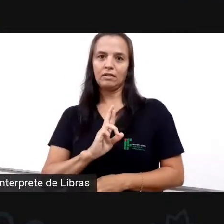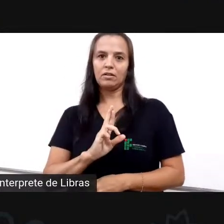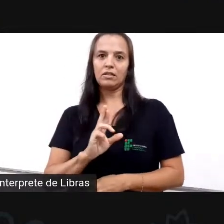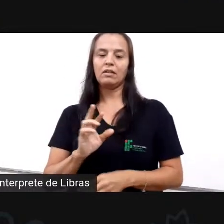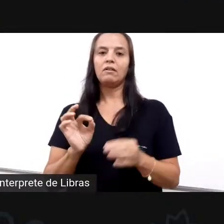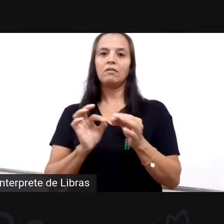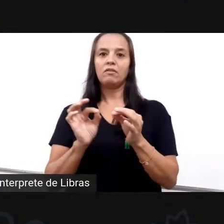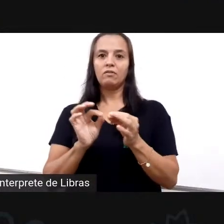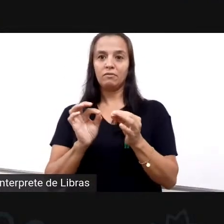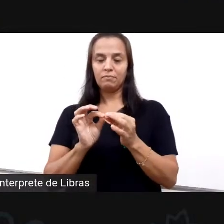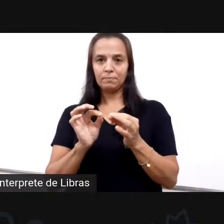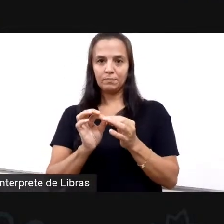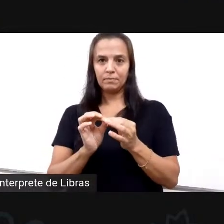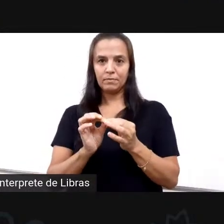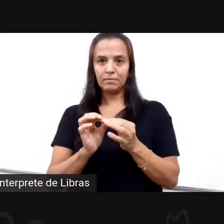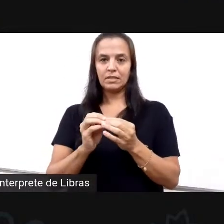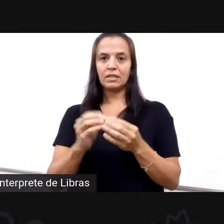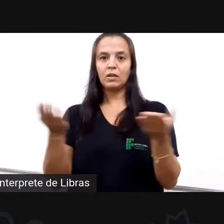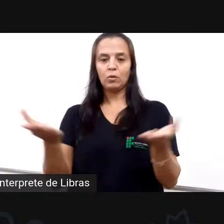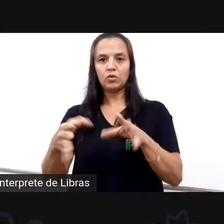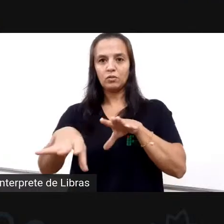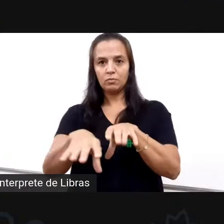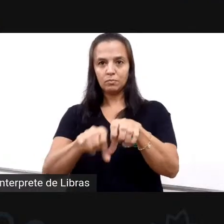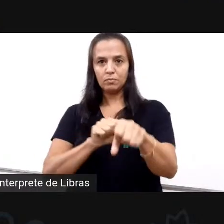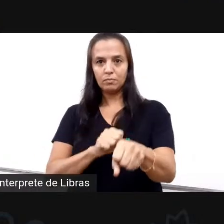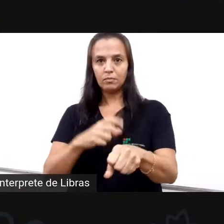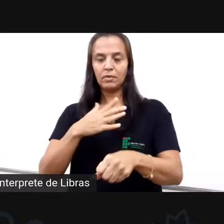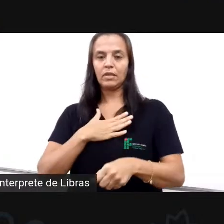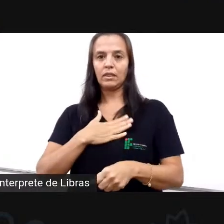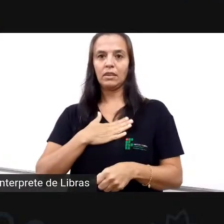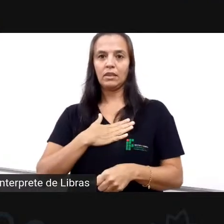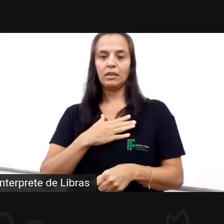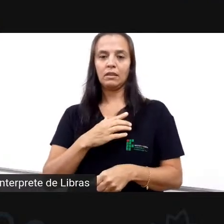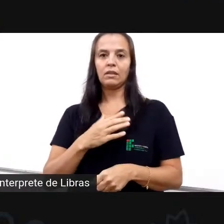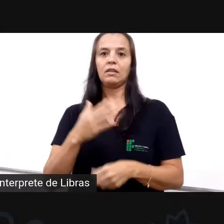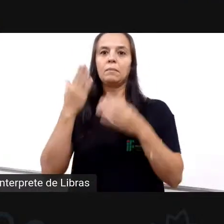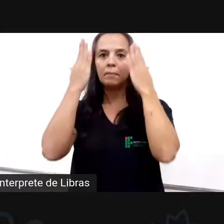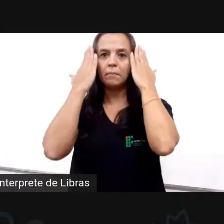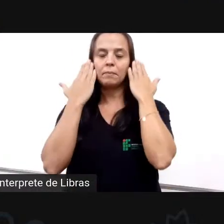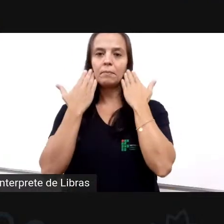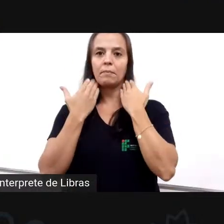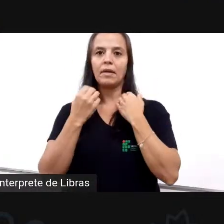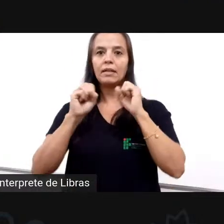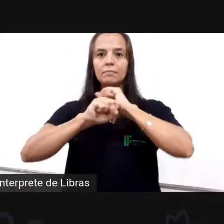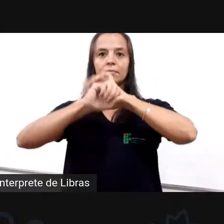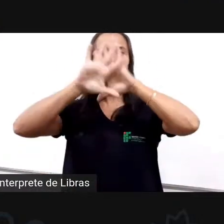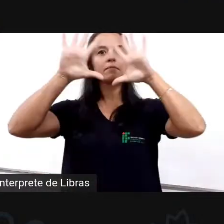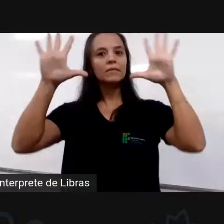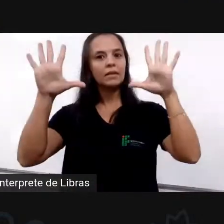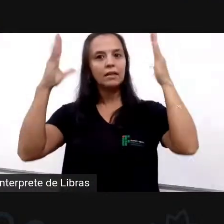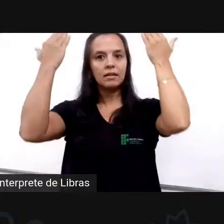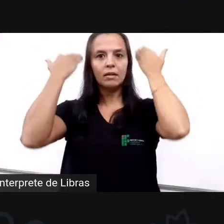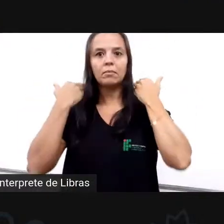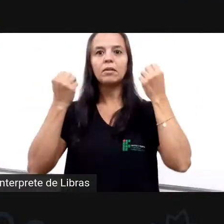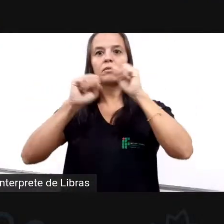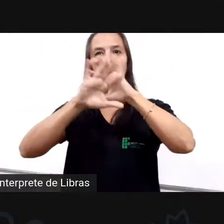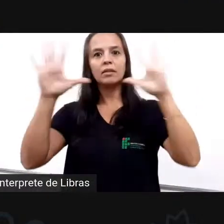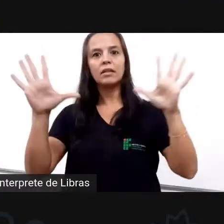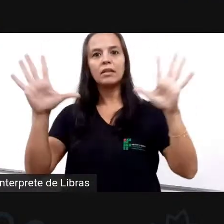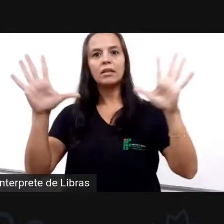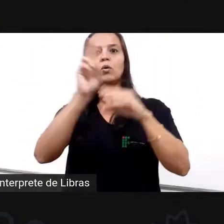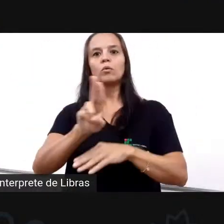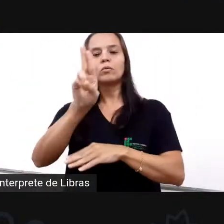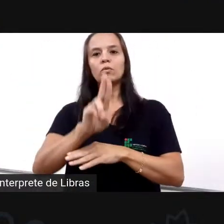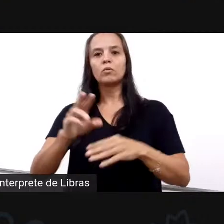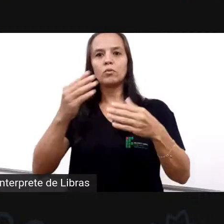o presente cerimonial. Tenho pele e cabelos claros, estou vestindo uma blusa preta e